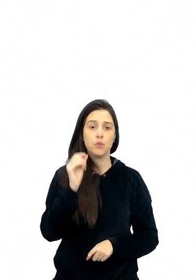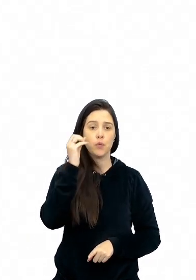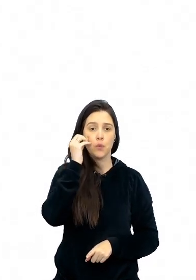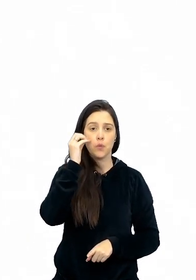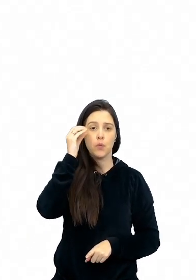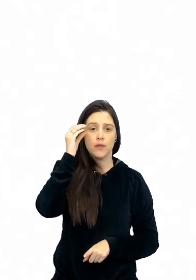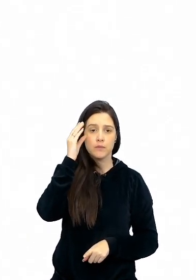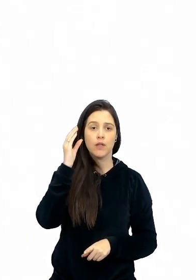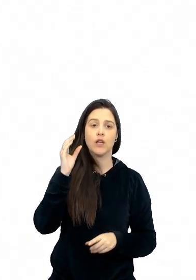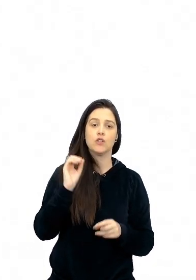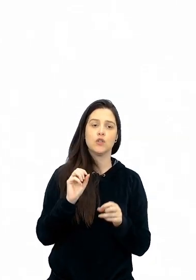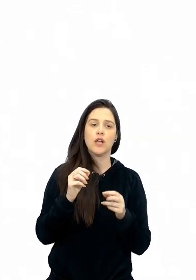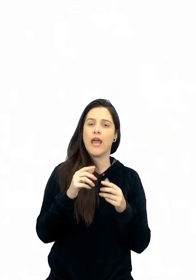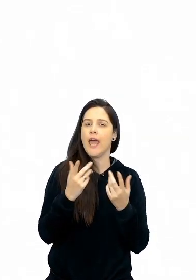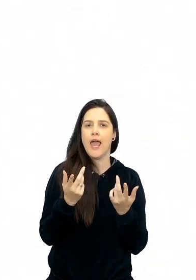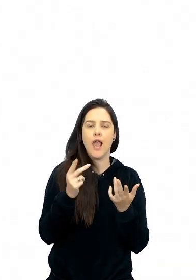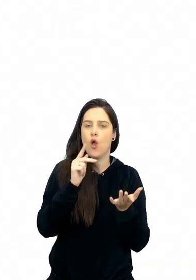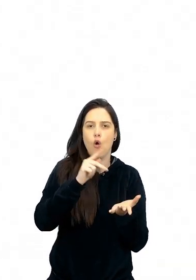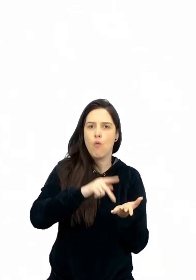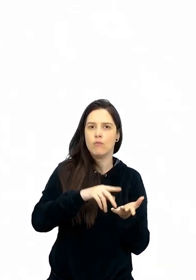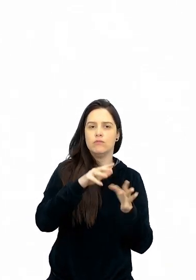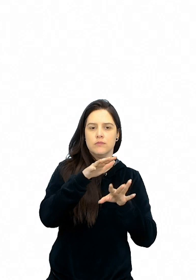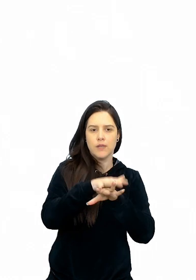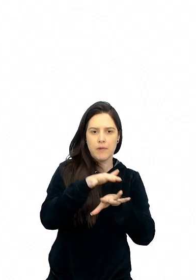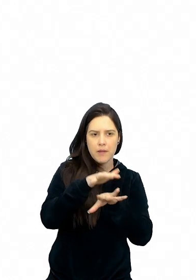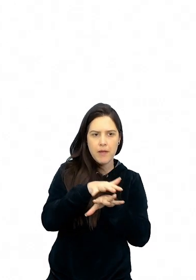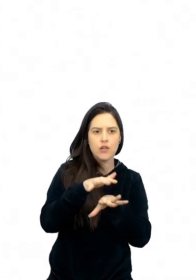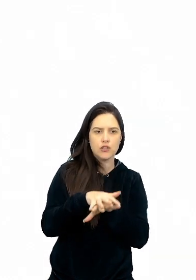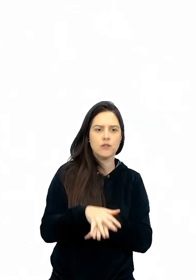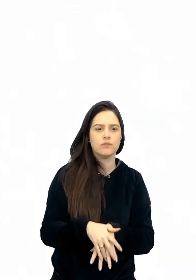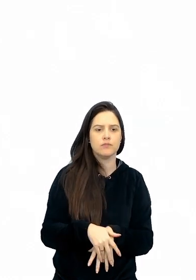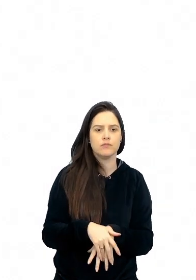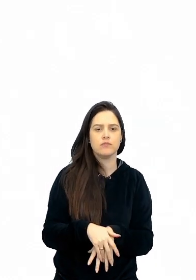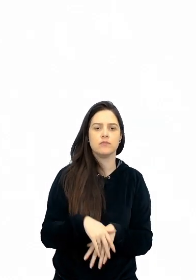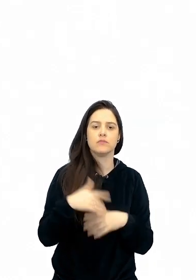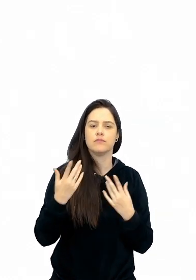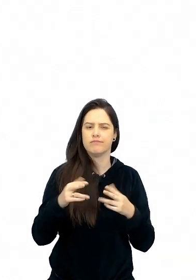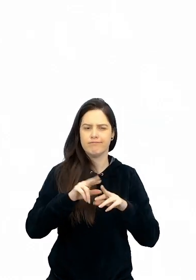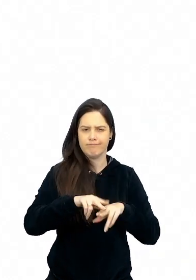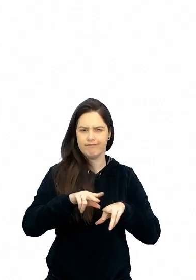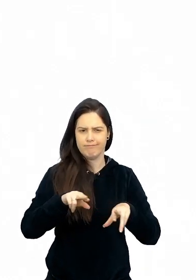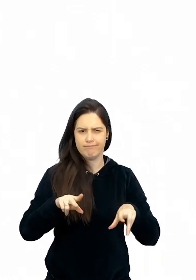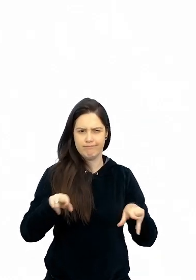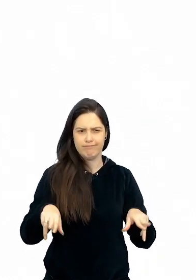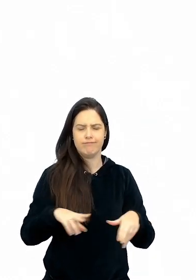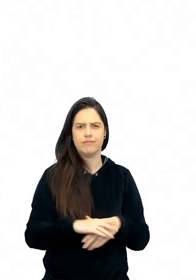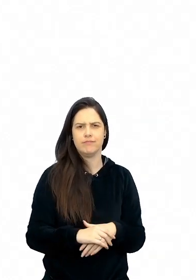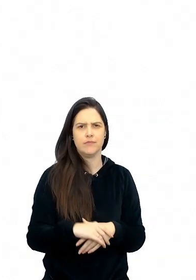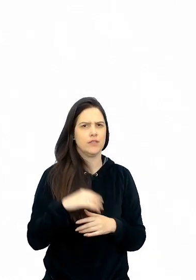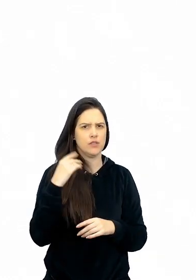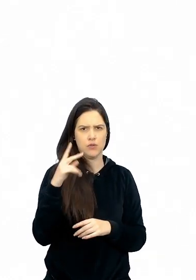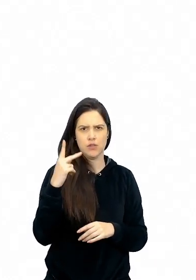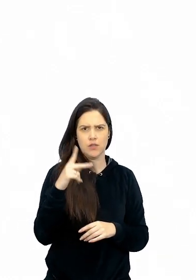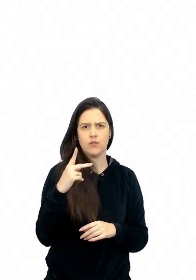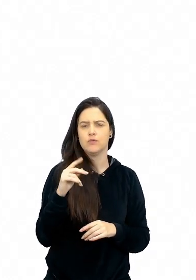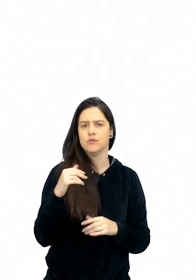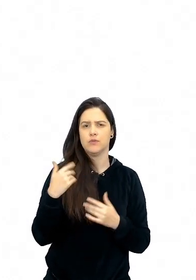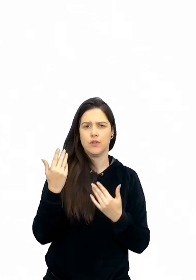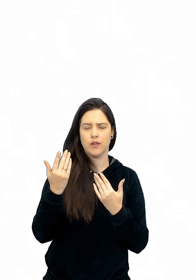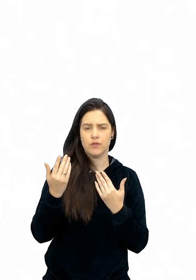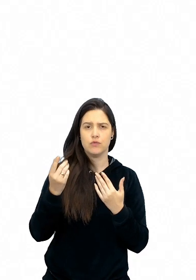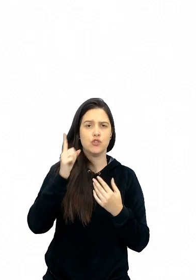conhecimento comum da matemática, né, que é o que todo mundo percebe, né, aí nas nos seus